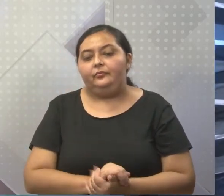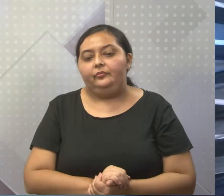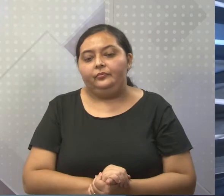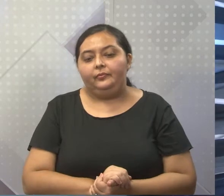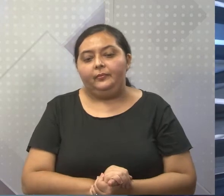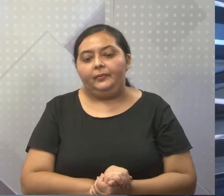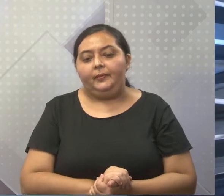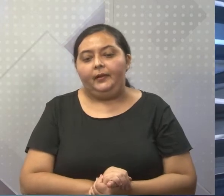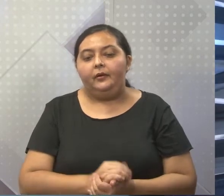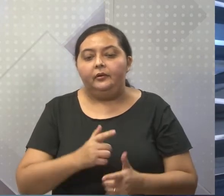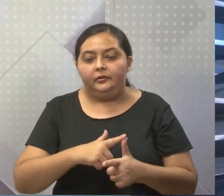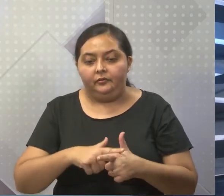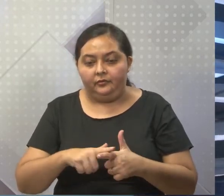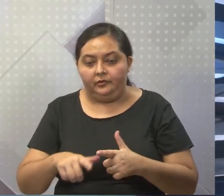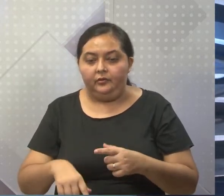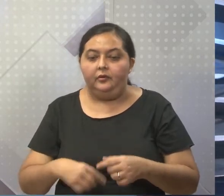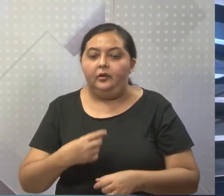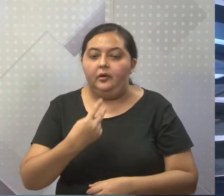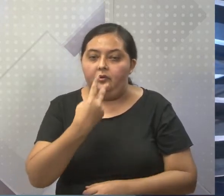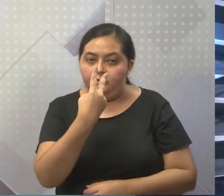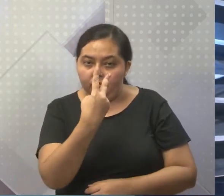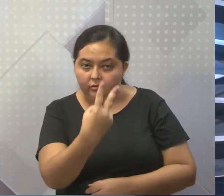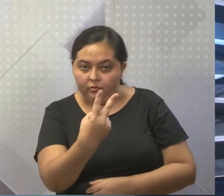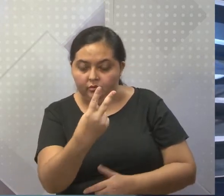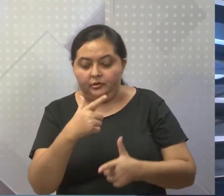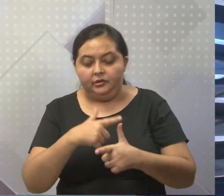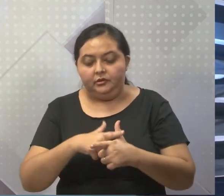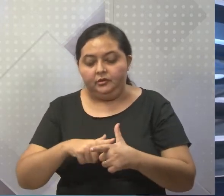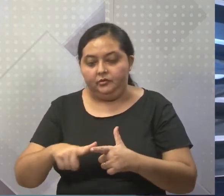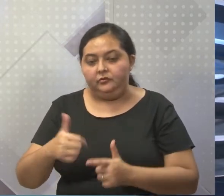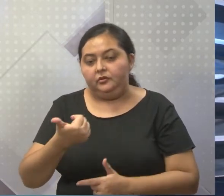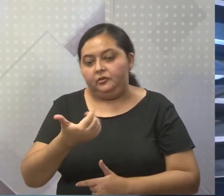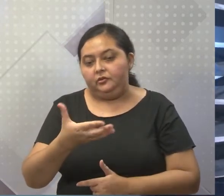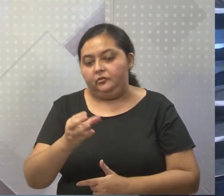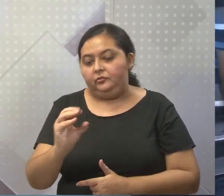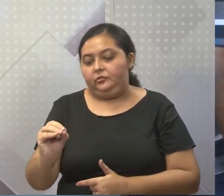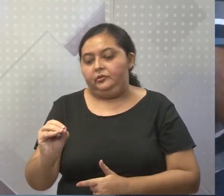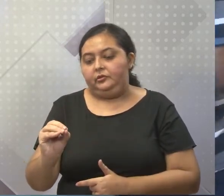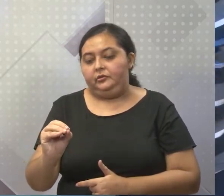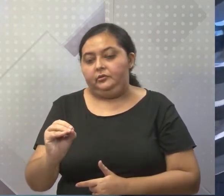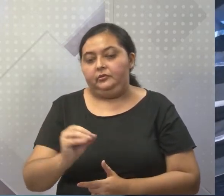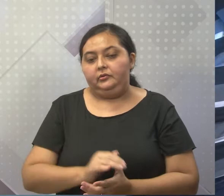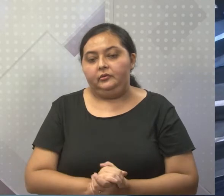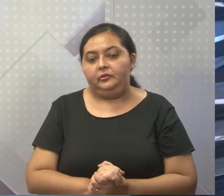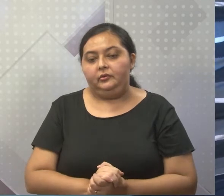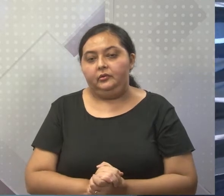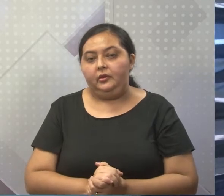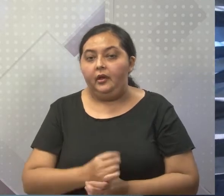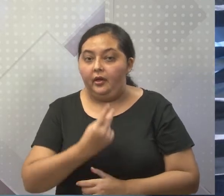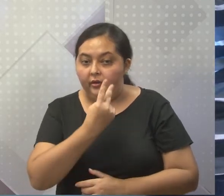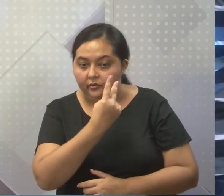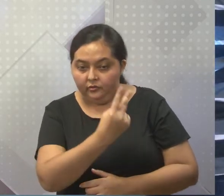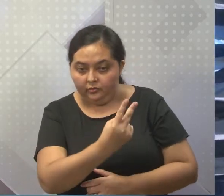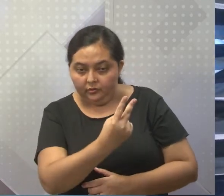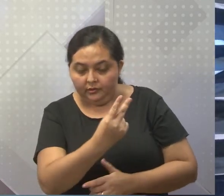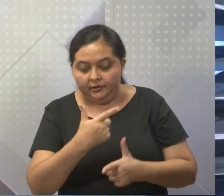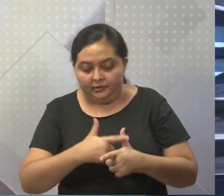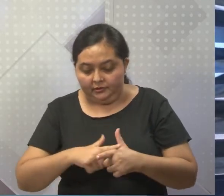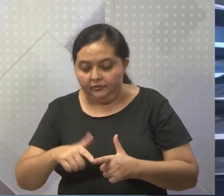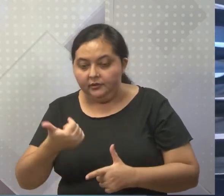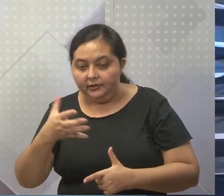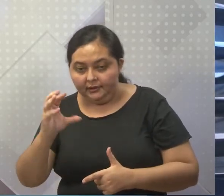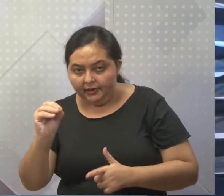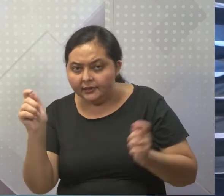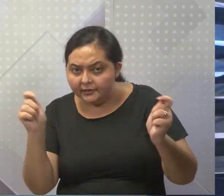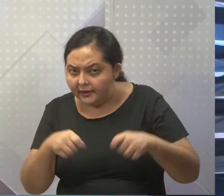Olha só a divisão. 2 dividido por 10. Me diz uma coisa. 2, eu posso dividir por 10?